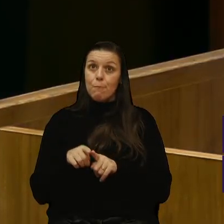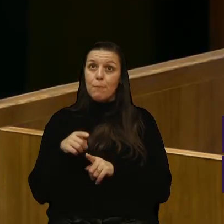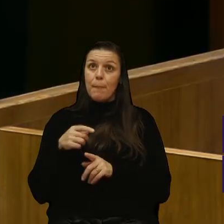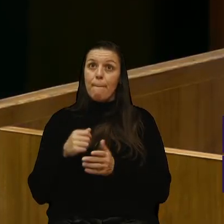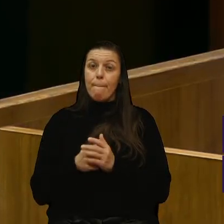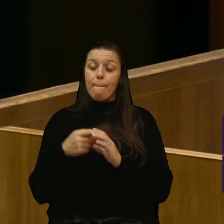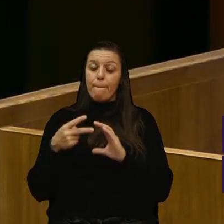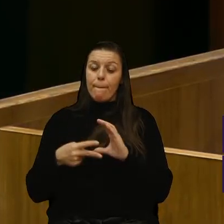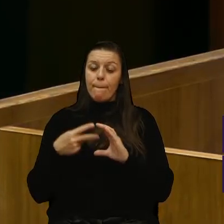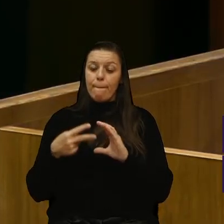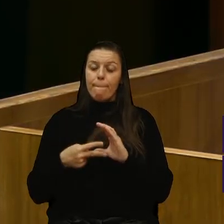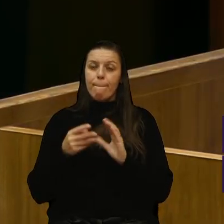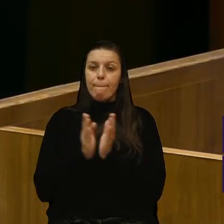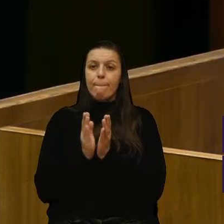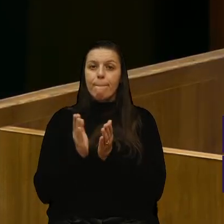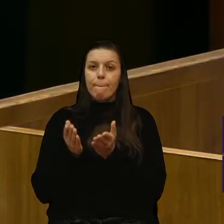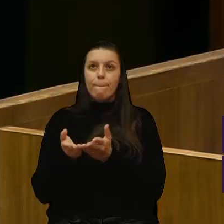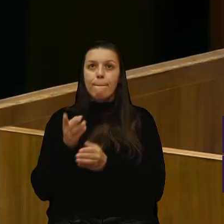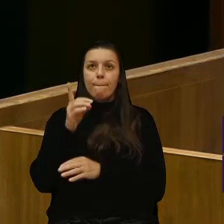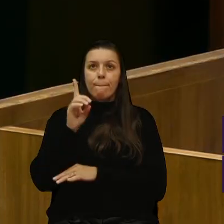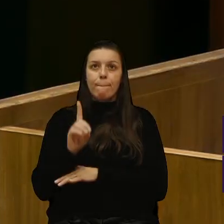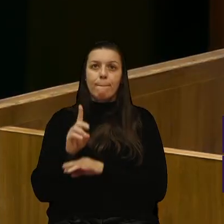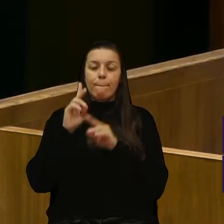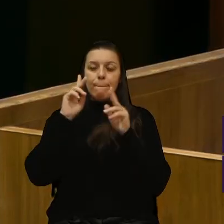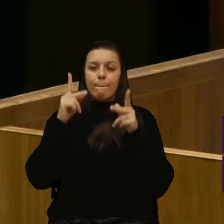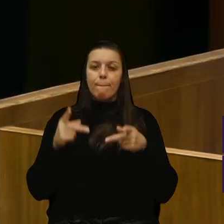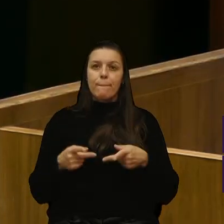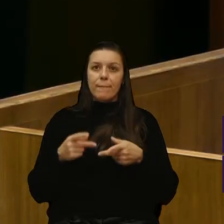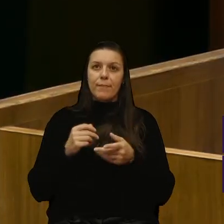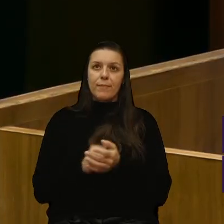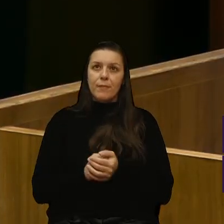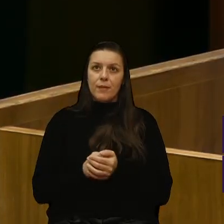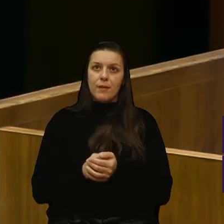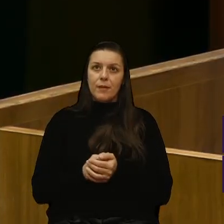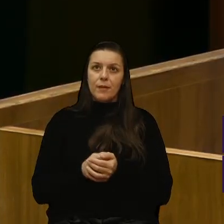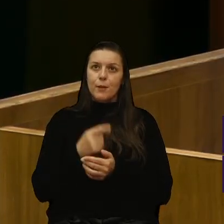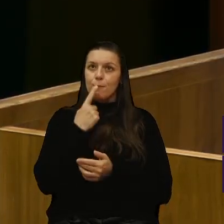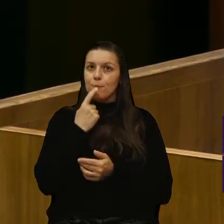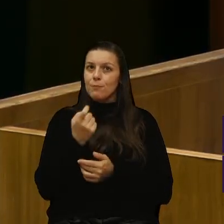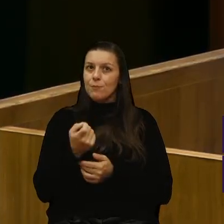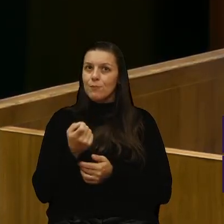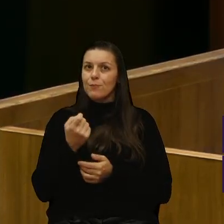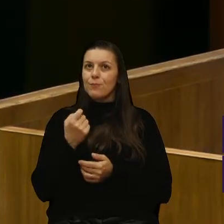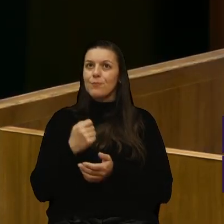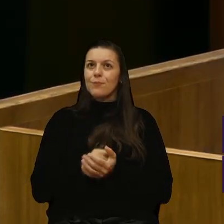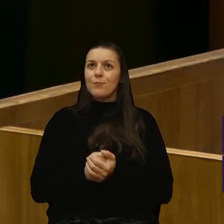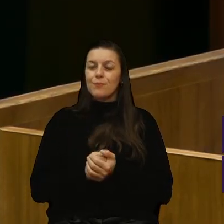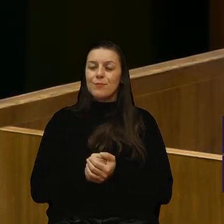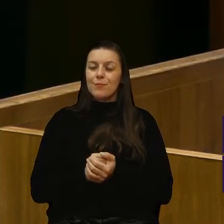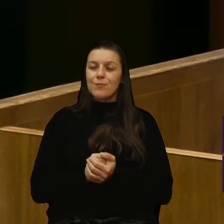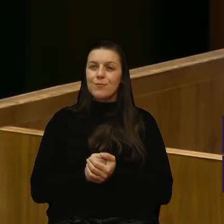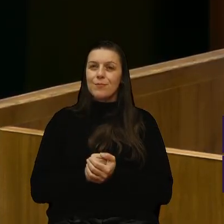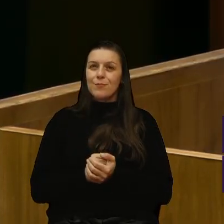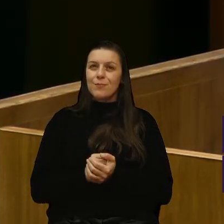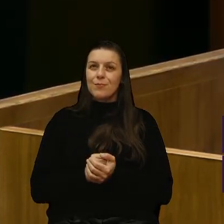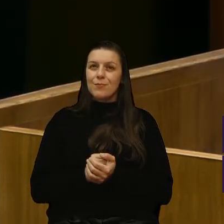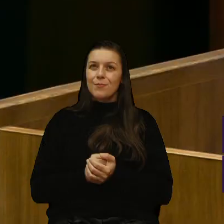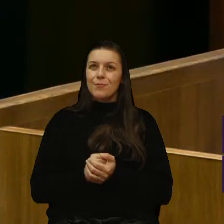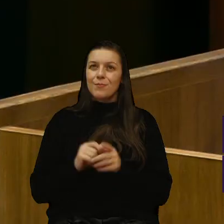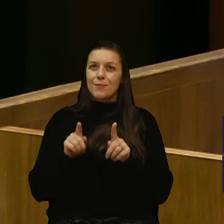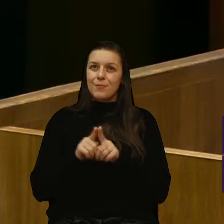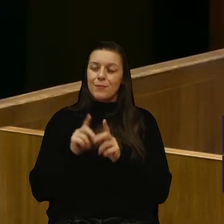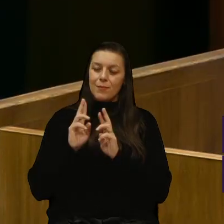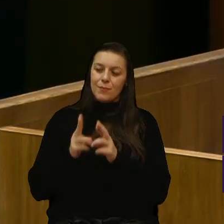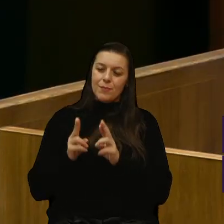Municipal, a Comissão de Direitos Humanos, vereadora Rose e amiga, por